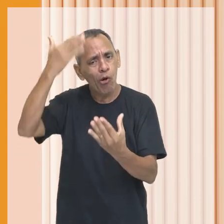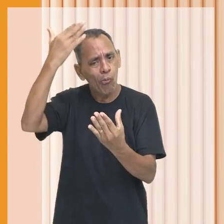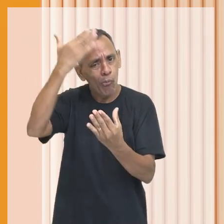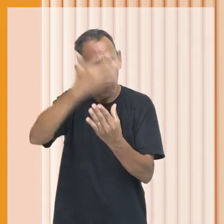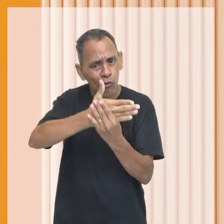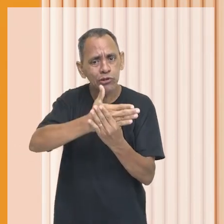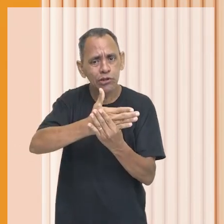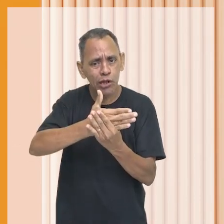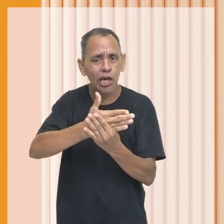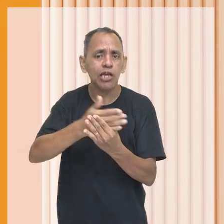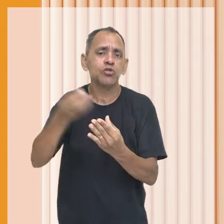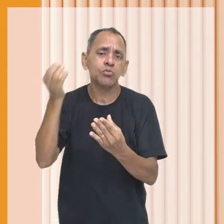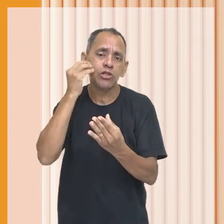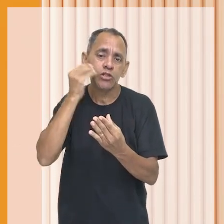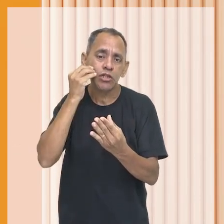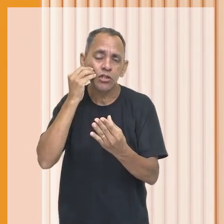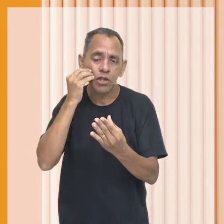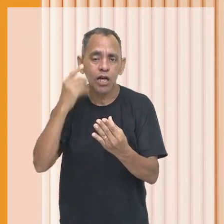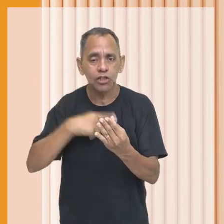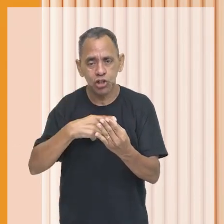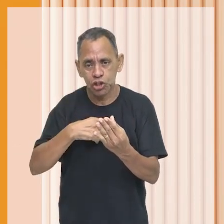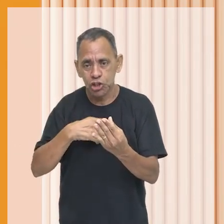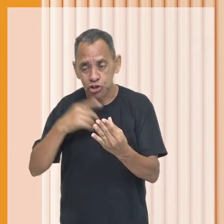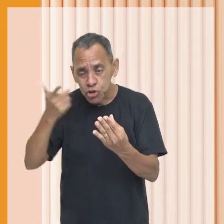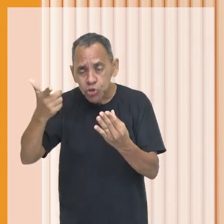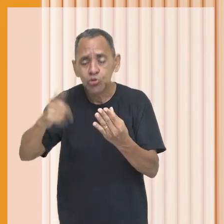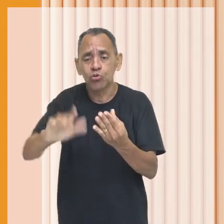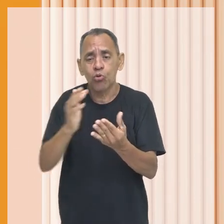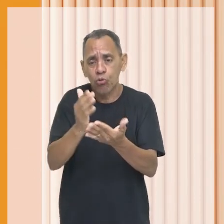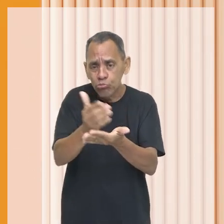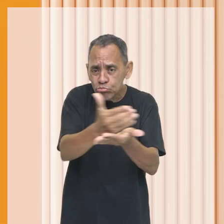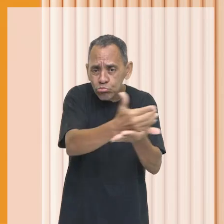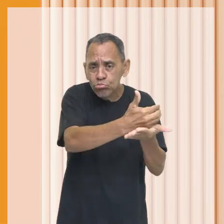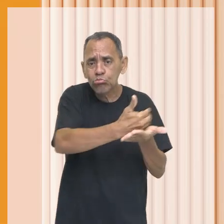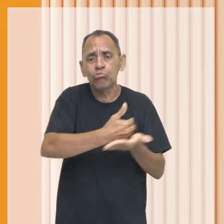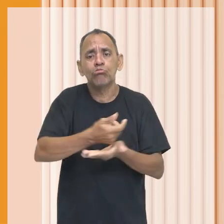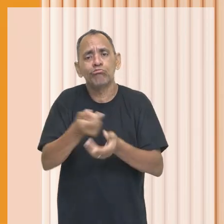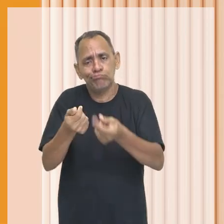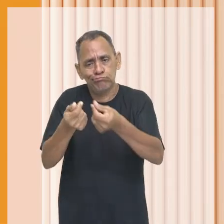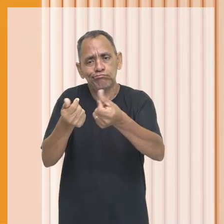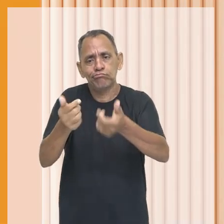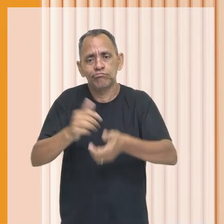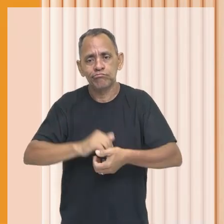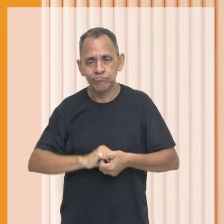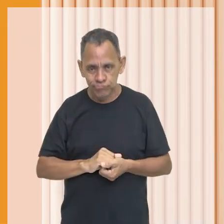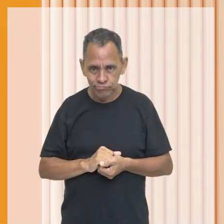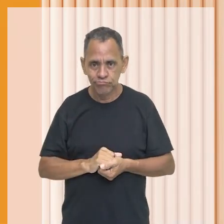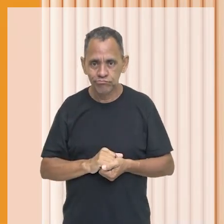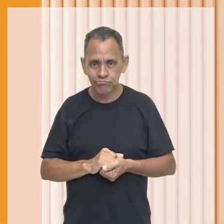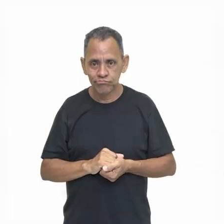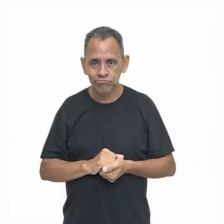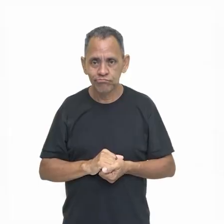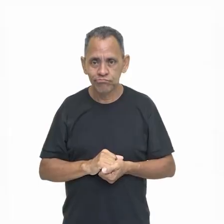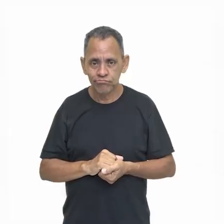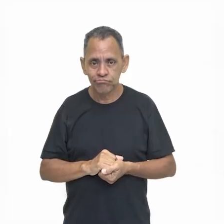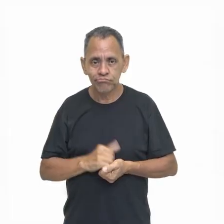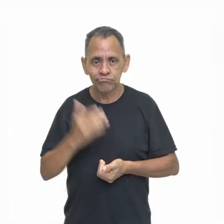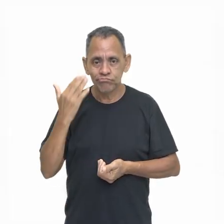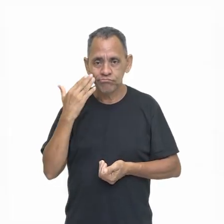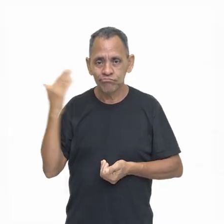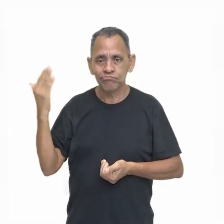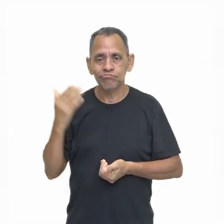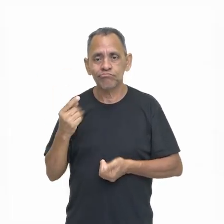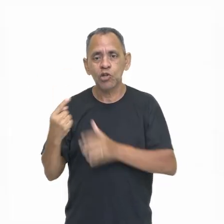governo para tentar reaver esses valores. Mas vamos apresentar quem é essa figura emblemática, então, da nossa política. Aqui com vocês na